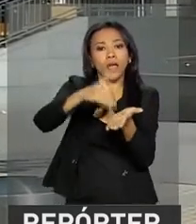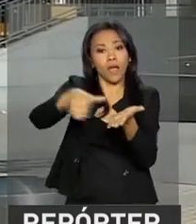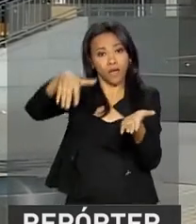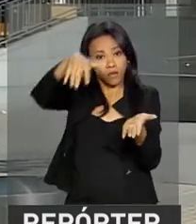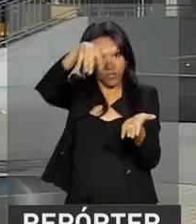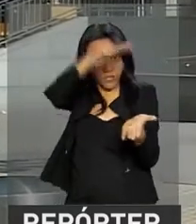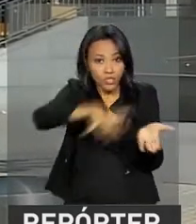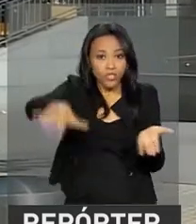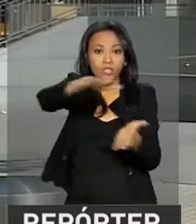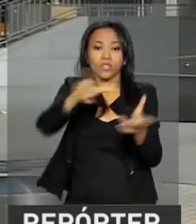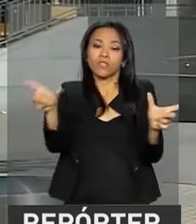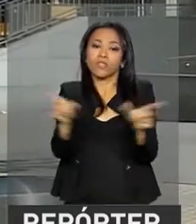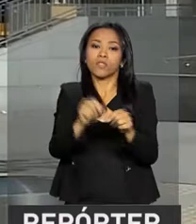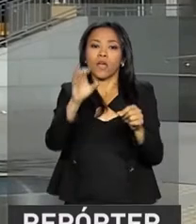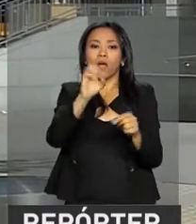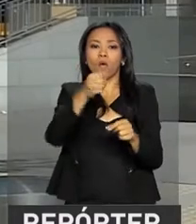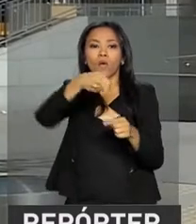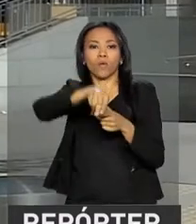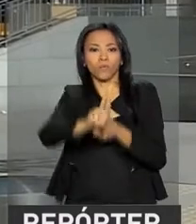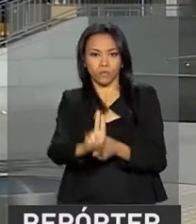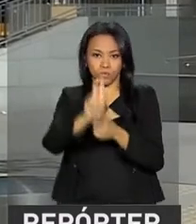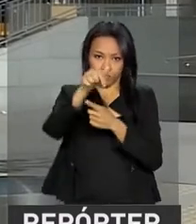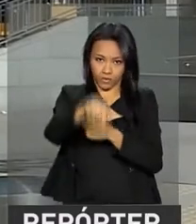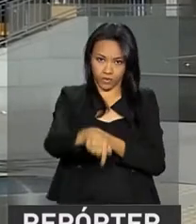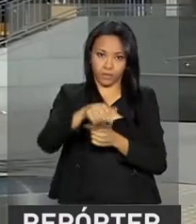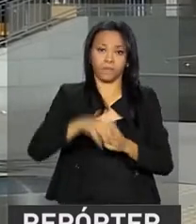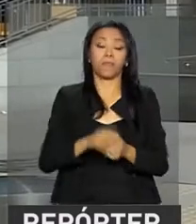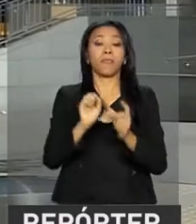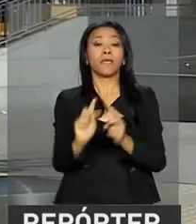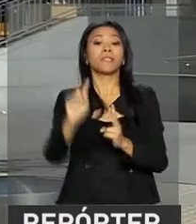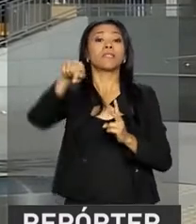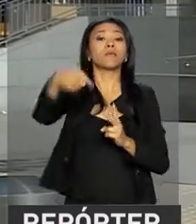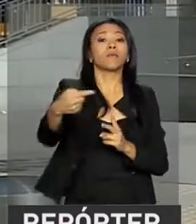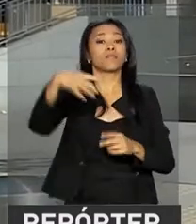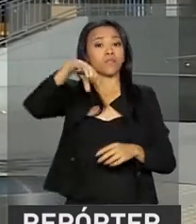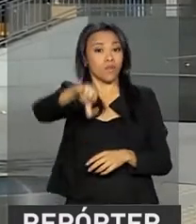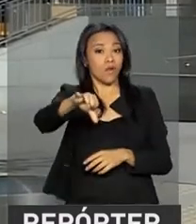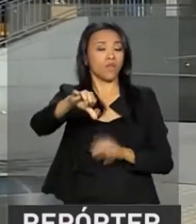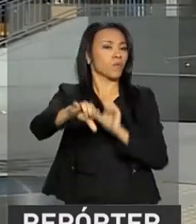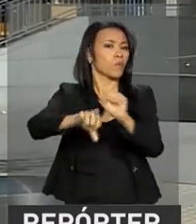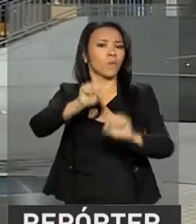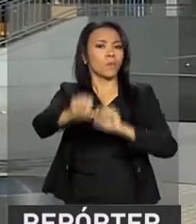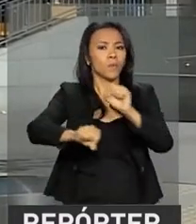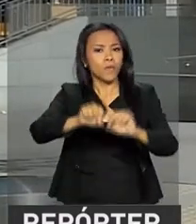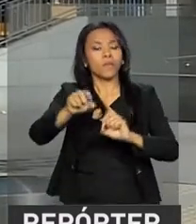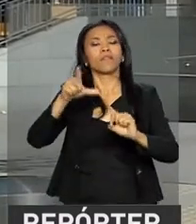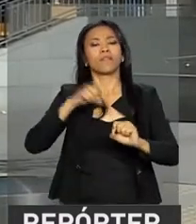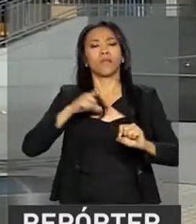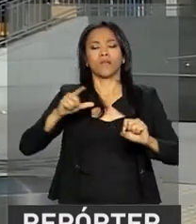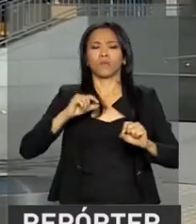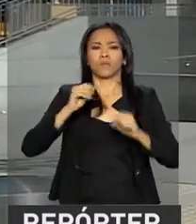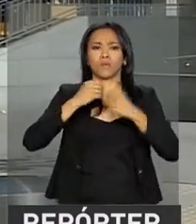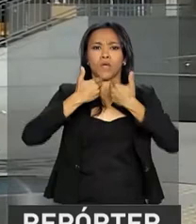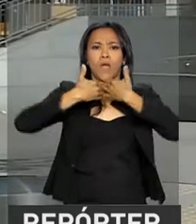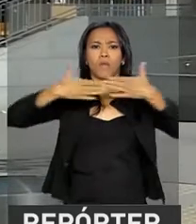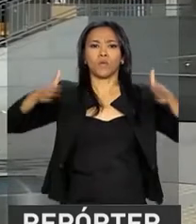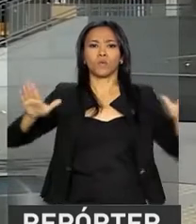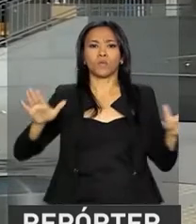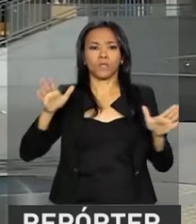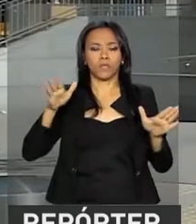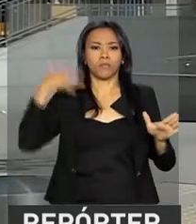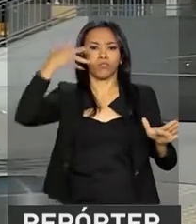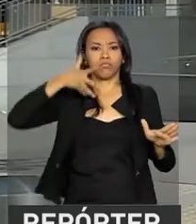Antônio Guterres, aqui na sede da organização. Logo depois, às 9, ele faz o tradicional discurso de abertura